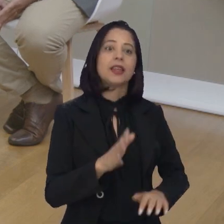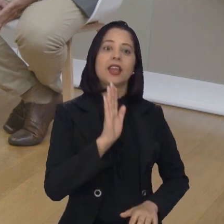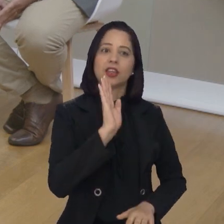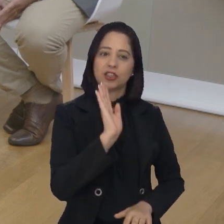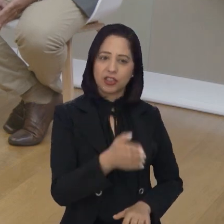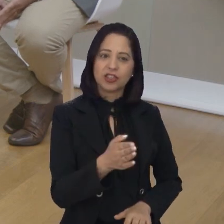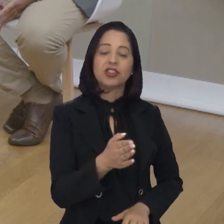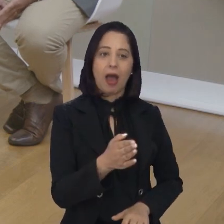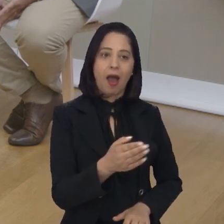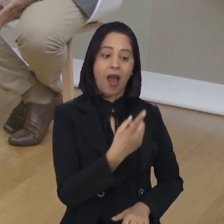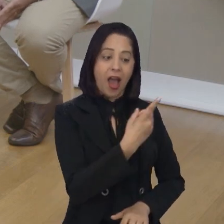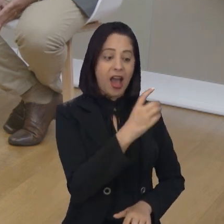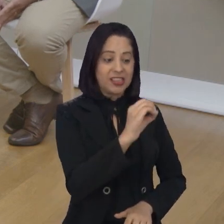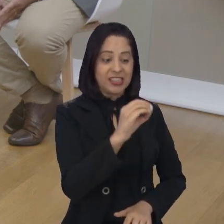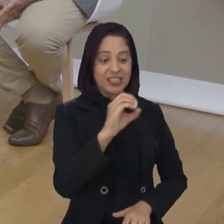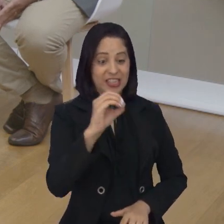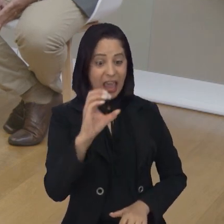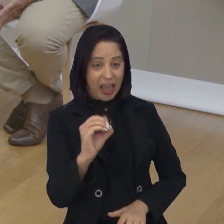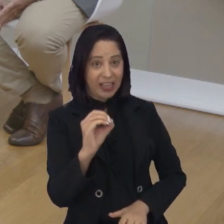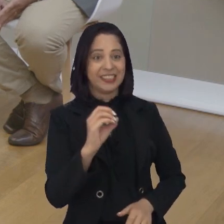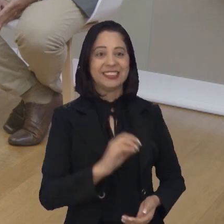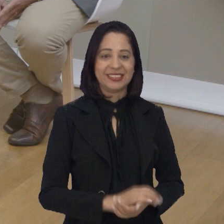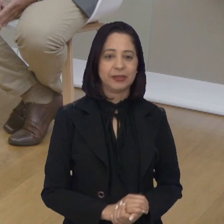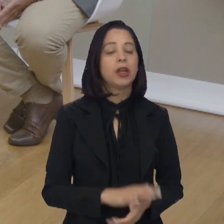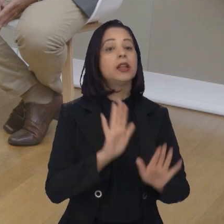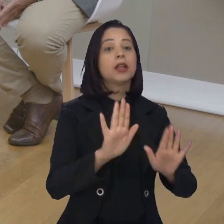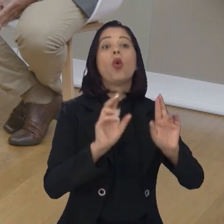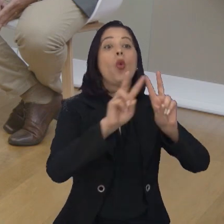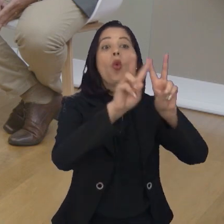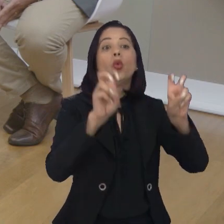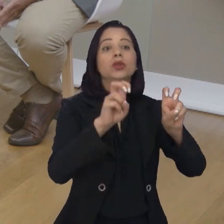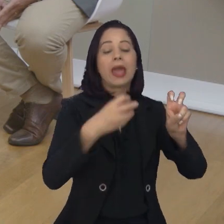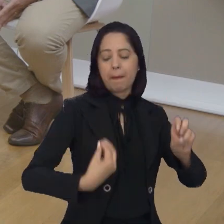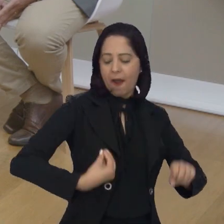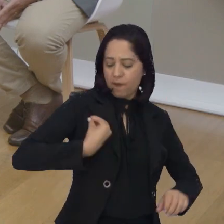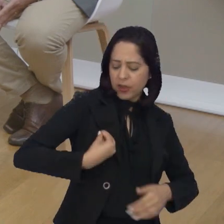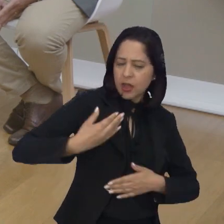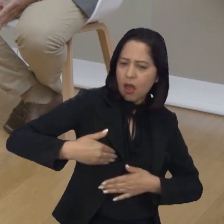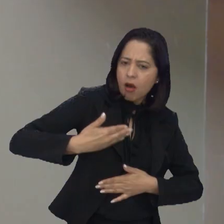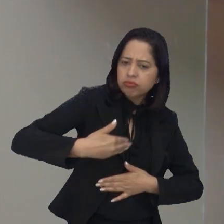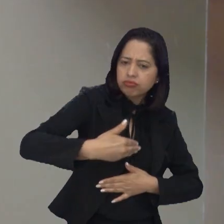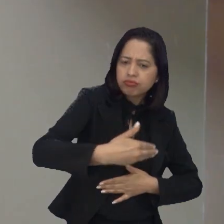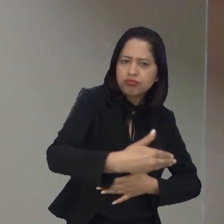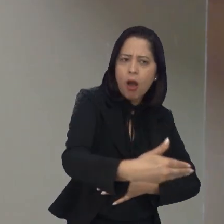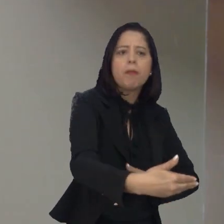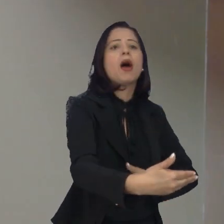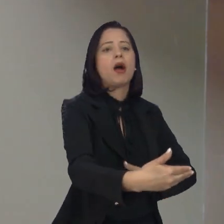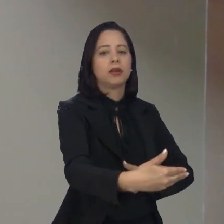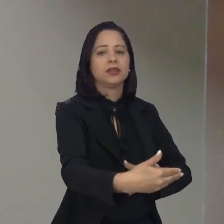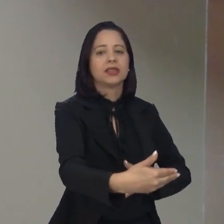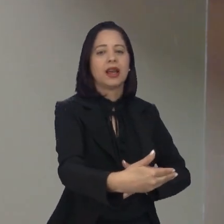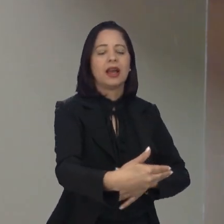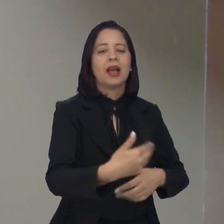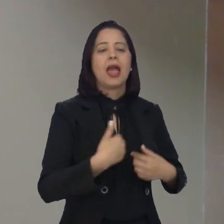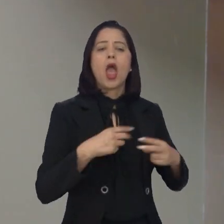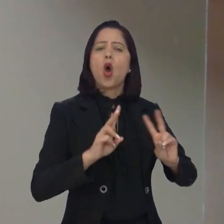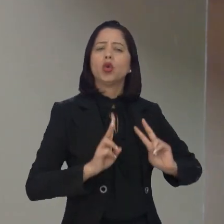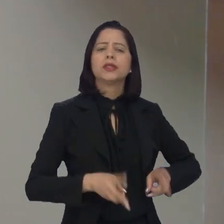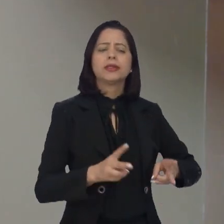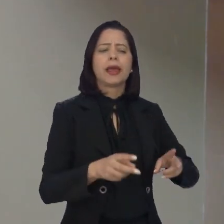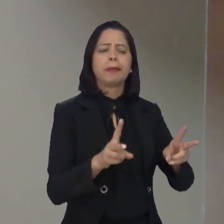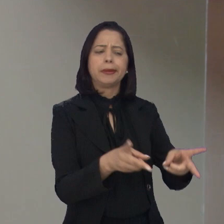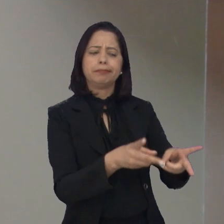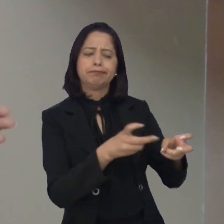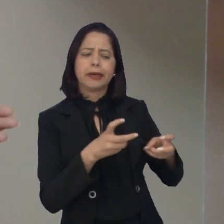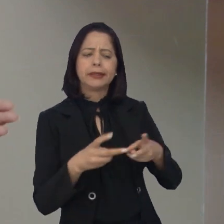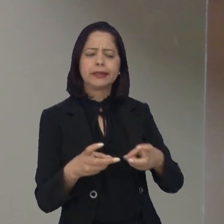3 dígitos, né? Doutor, já que o assunto é longevidade, a gente sempre escuta aquela expressão, relógio